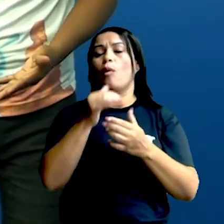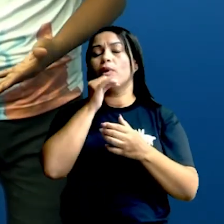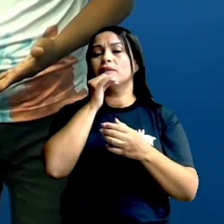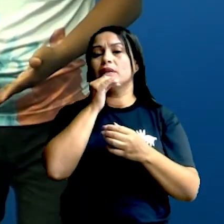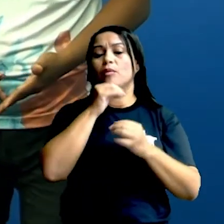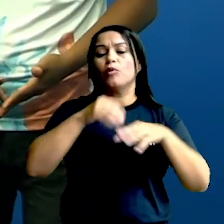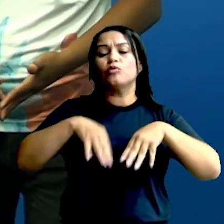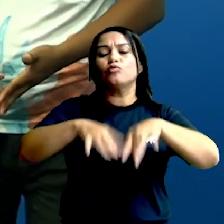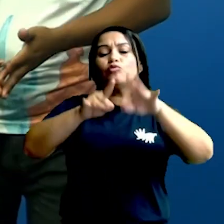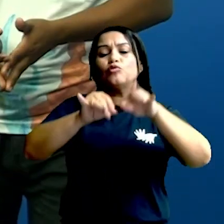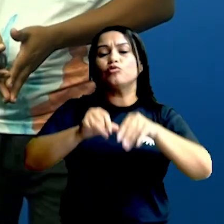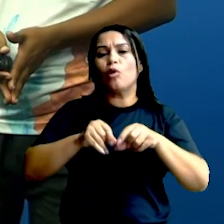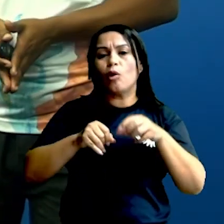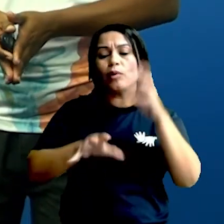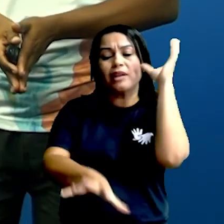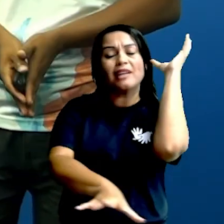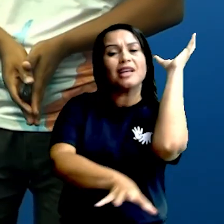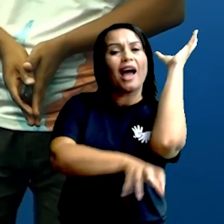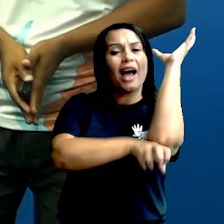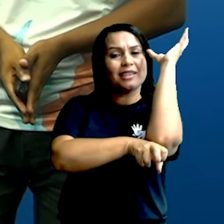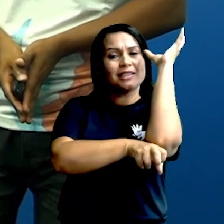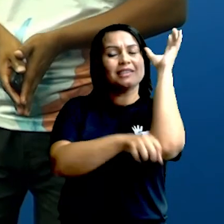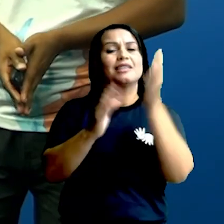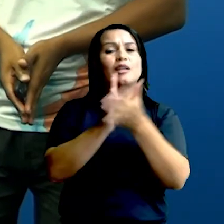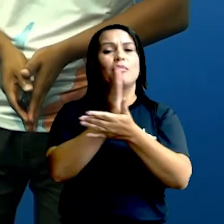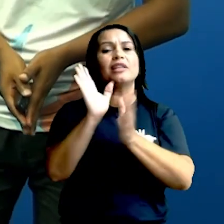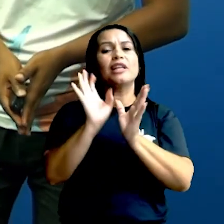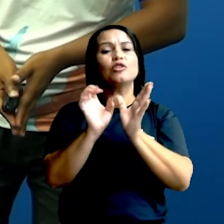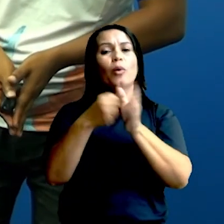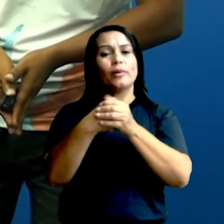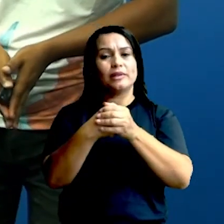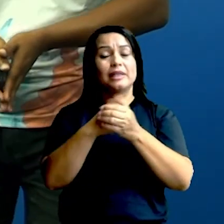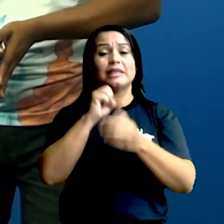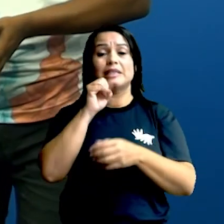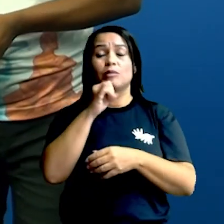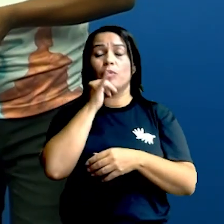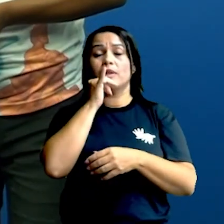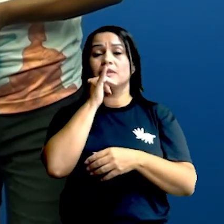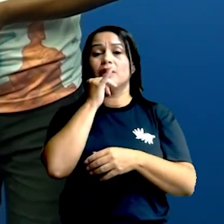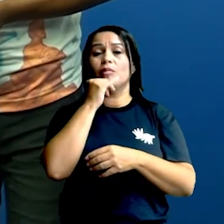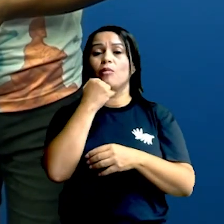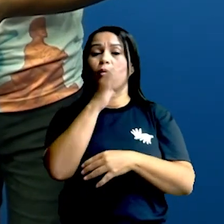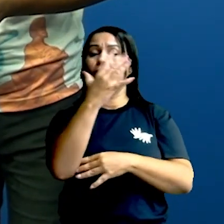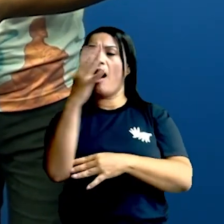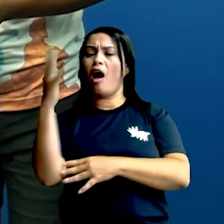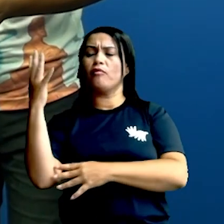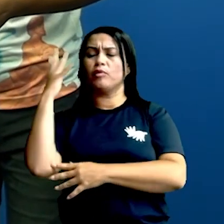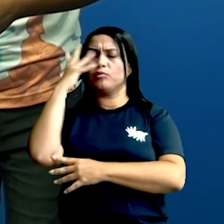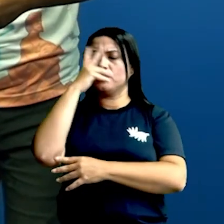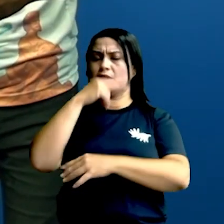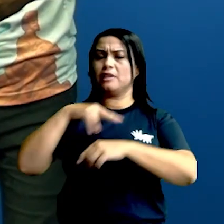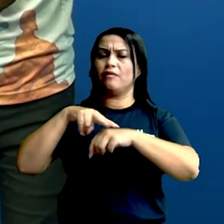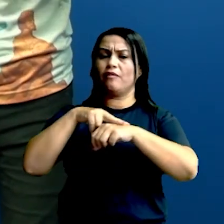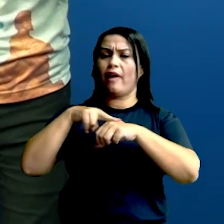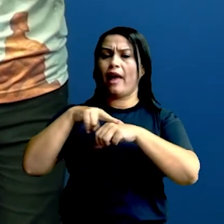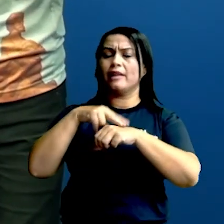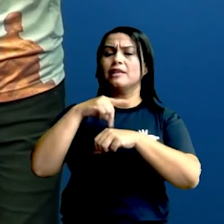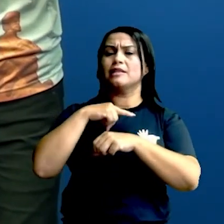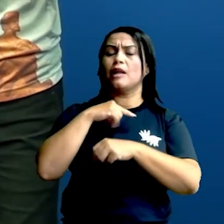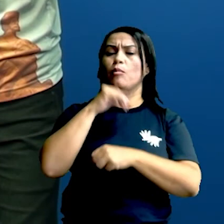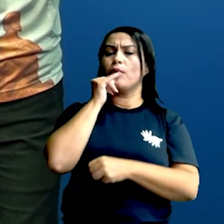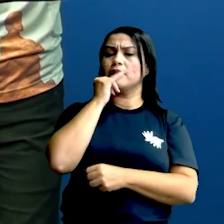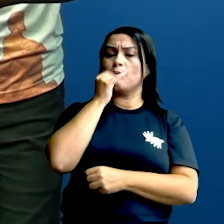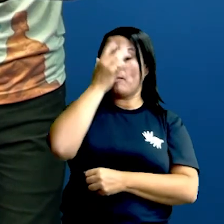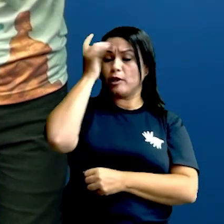solo, das suas raízes que estão escondidas. Então, se uma árvore é frondosa, é bonita, se uma pessoa tem